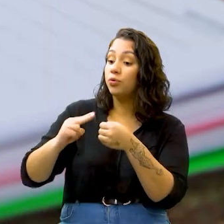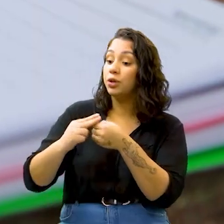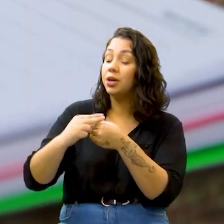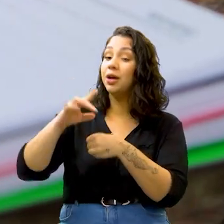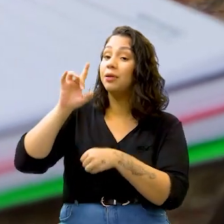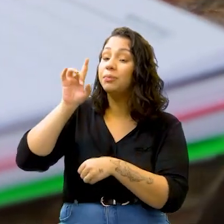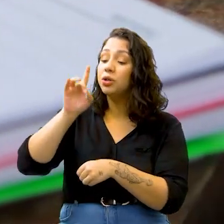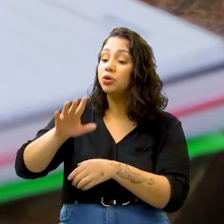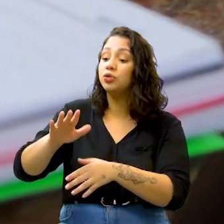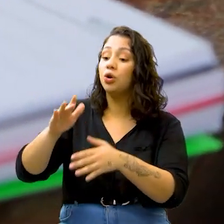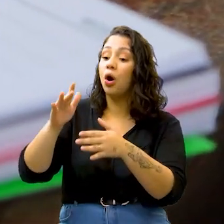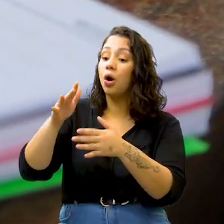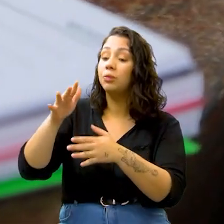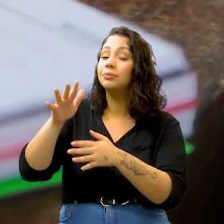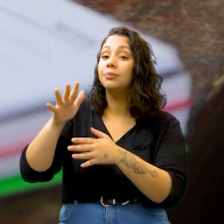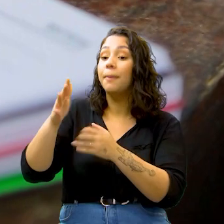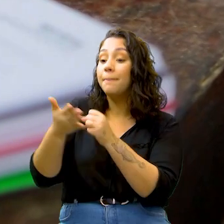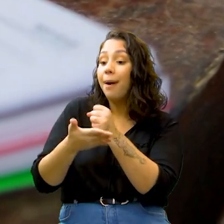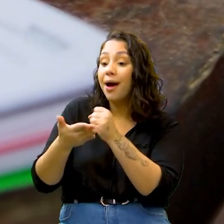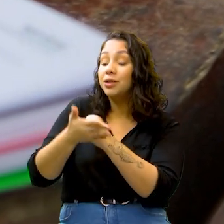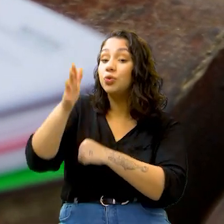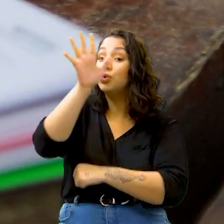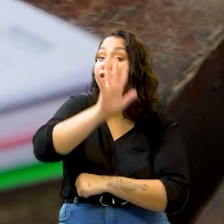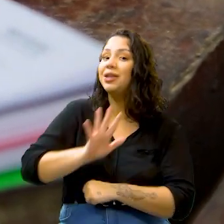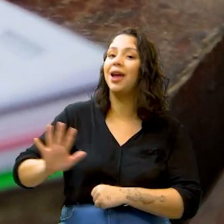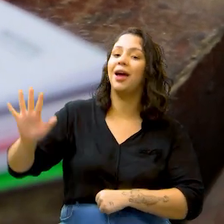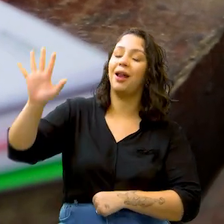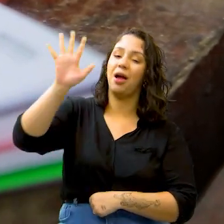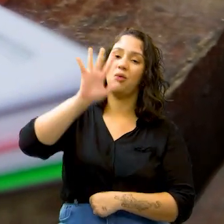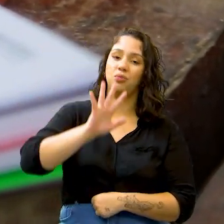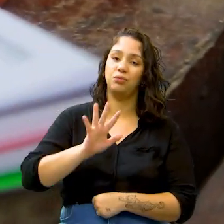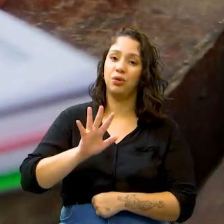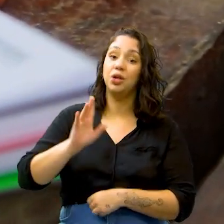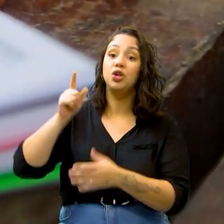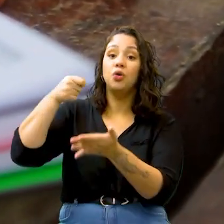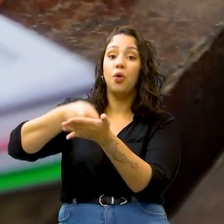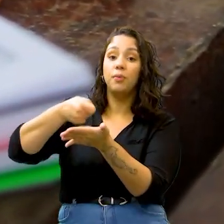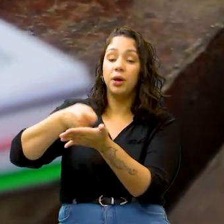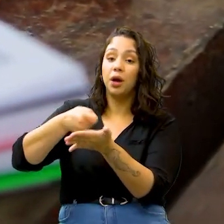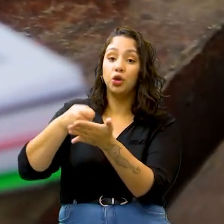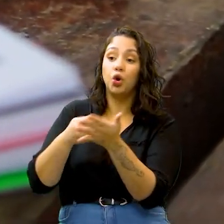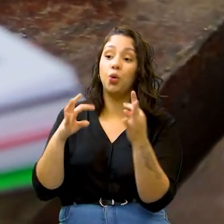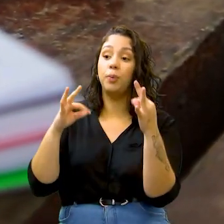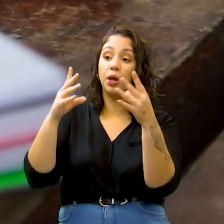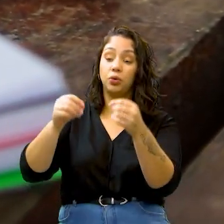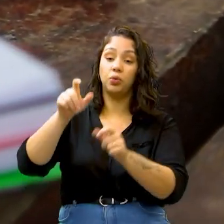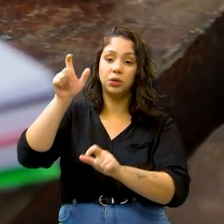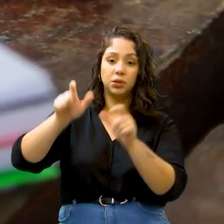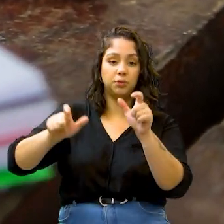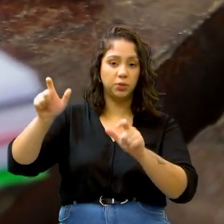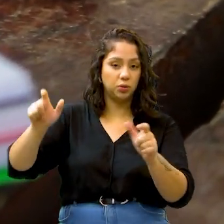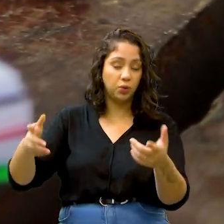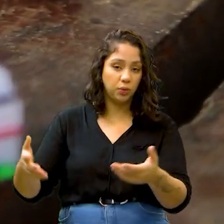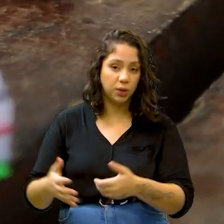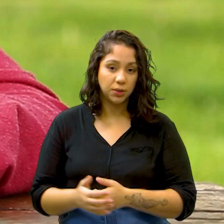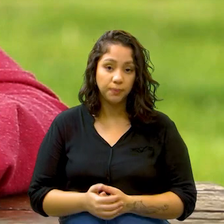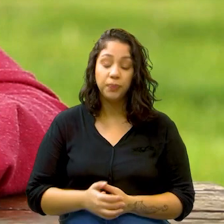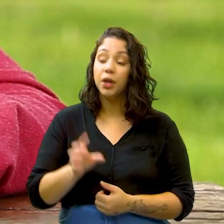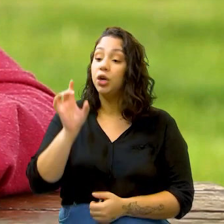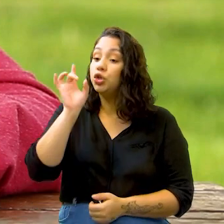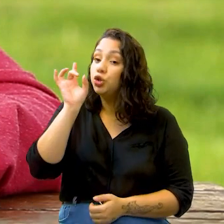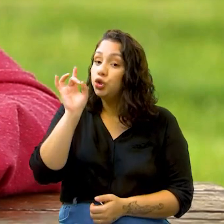exclusivamente os conteúdos básicos da formação geral geral e obrigatória para todos os candidatos